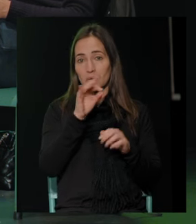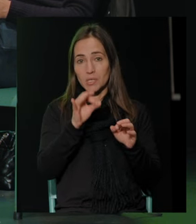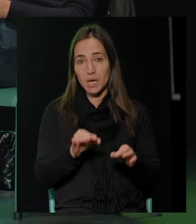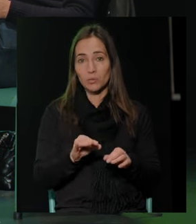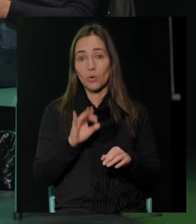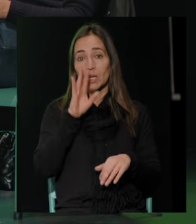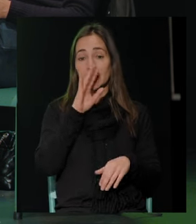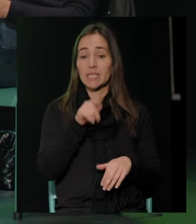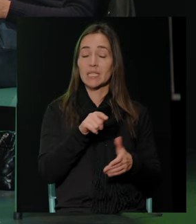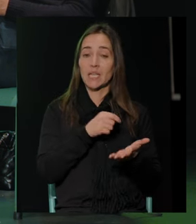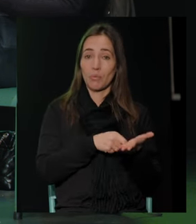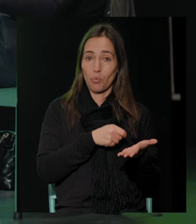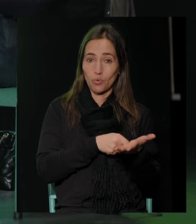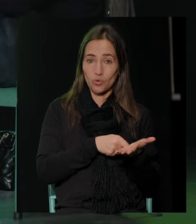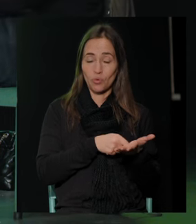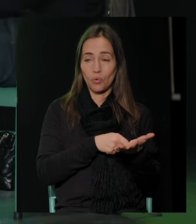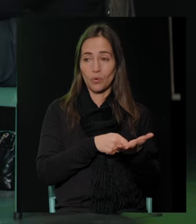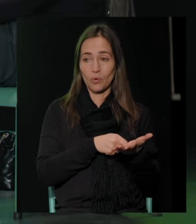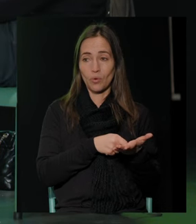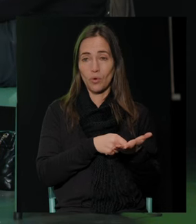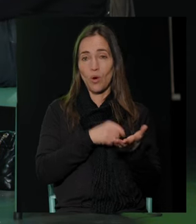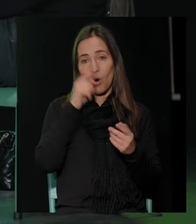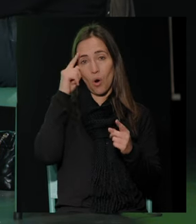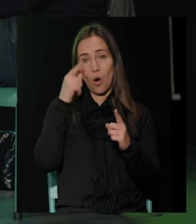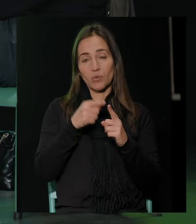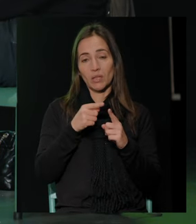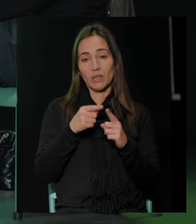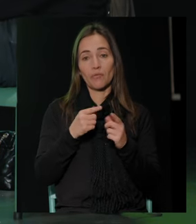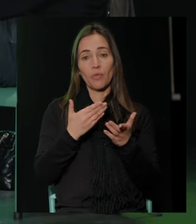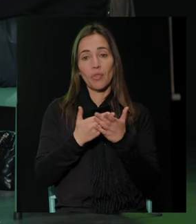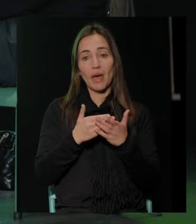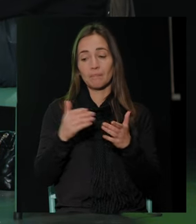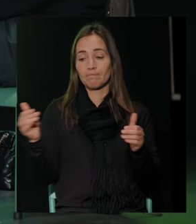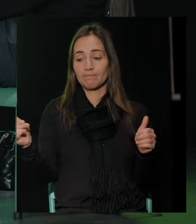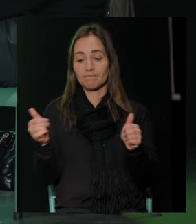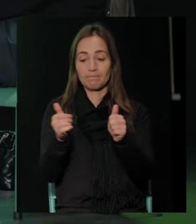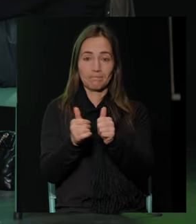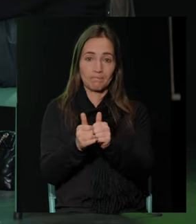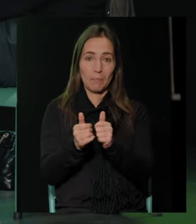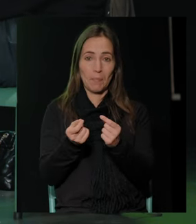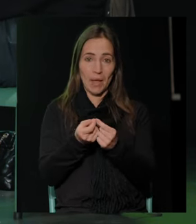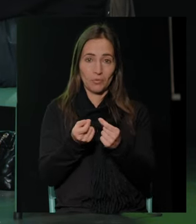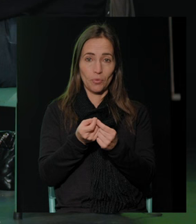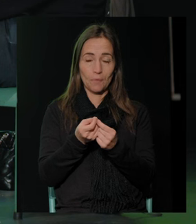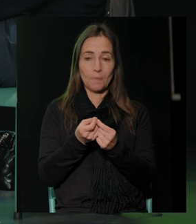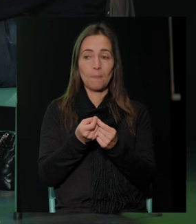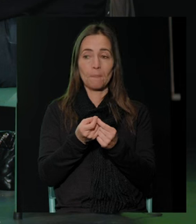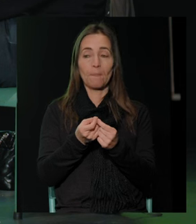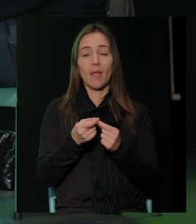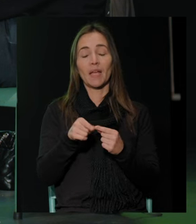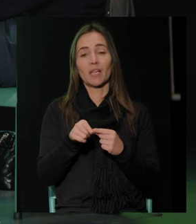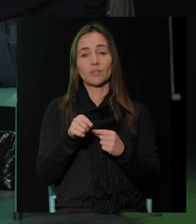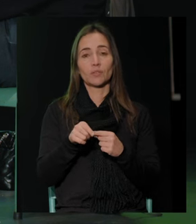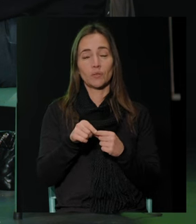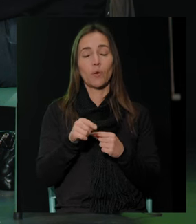este imposto, ainda para mais, servir para aproximar mais as partes, não é? E depois há este teste que o Philip Pettit, que é